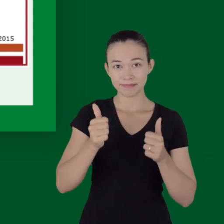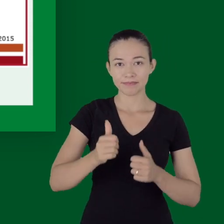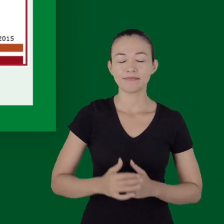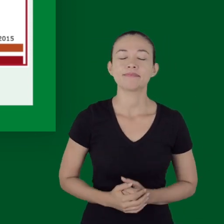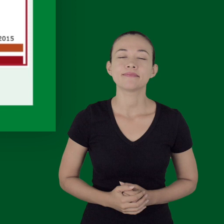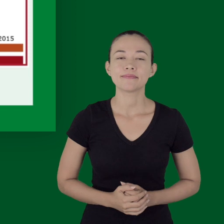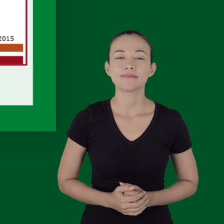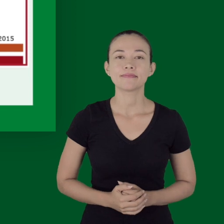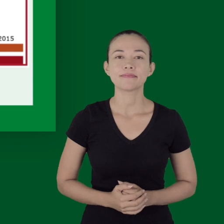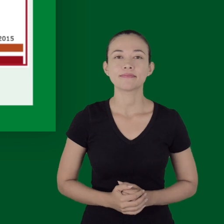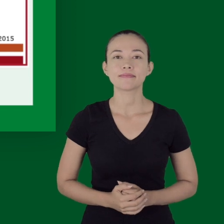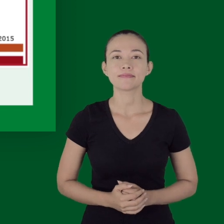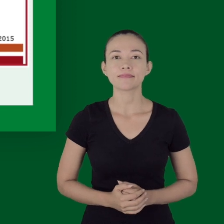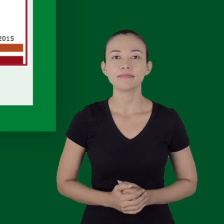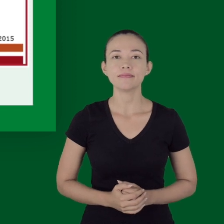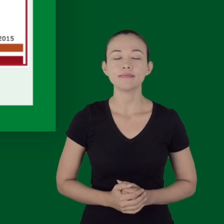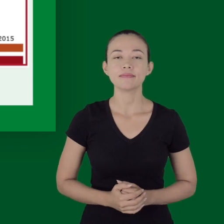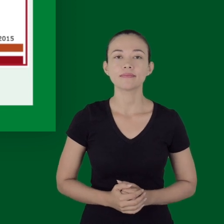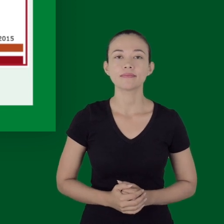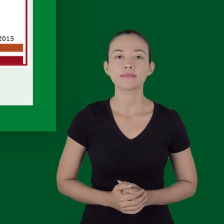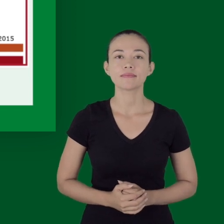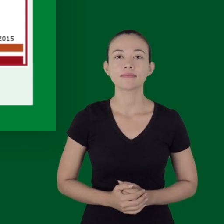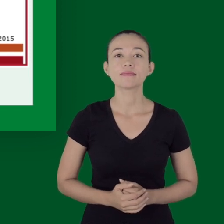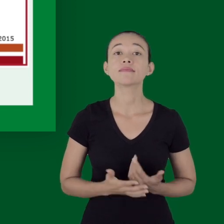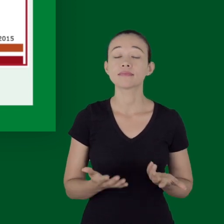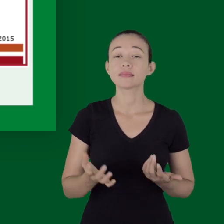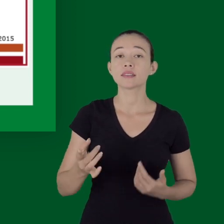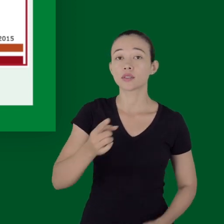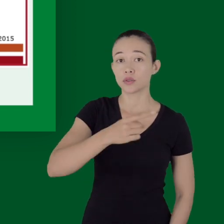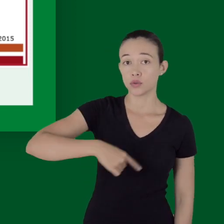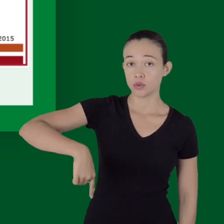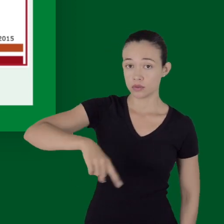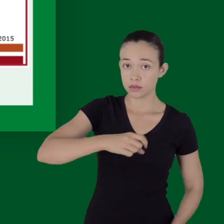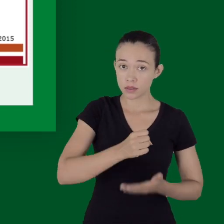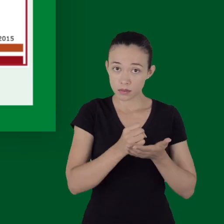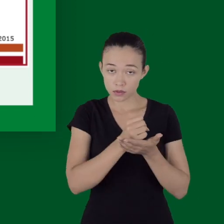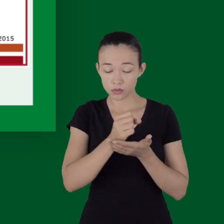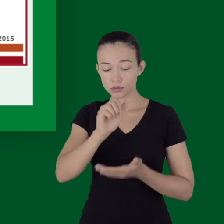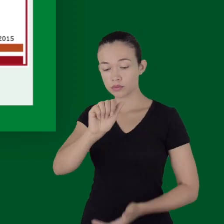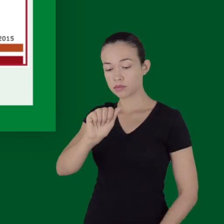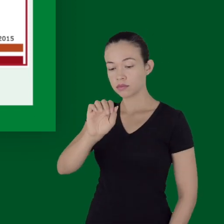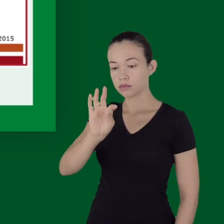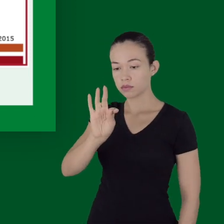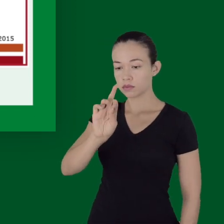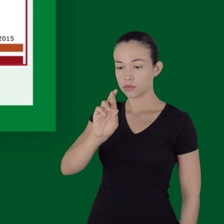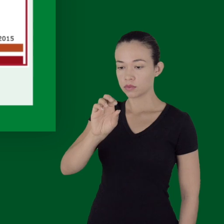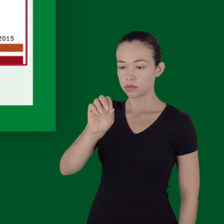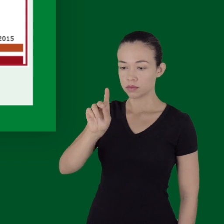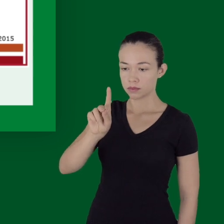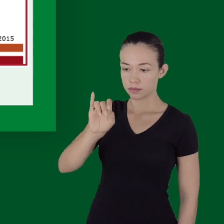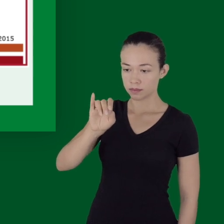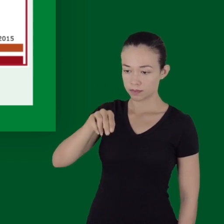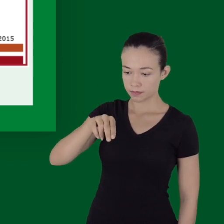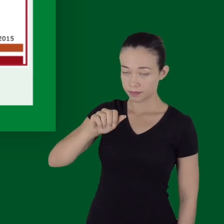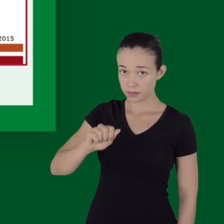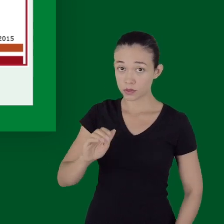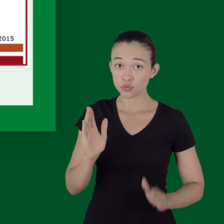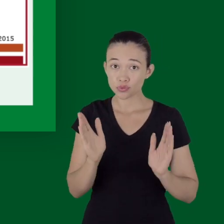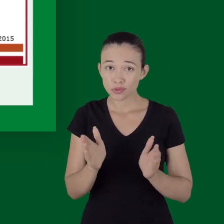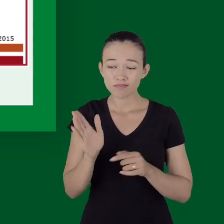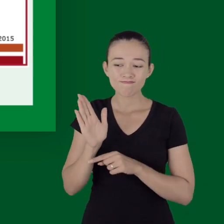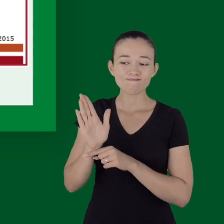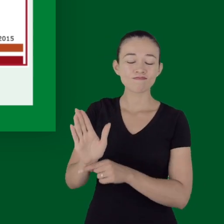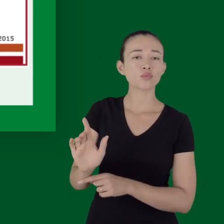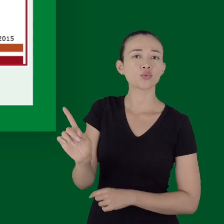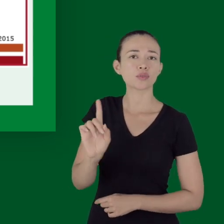primeiro pensar que pode dar errado. E dar errado seria entubar o paciente, né? O paciente pode tanto